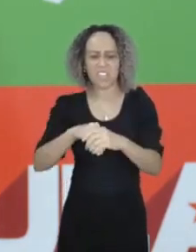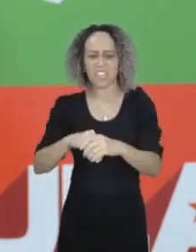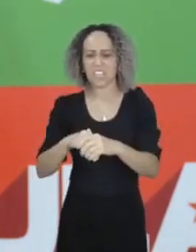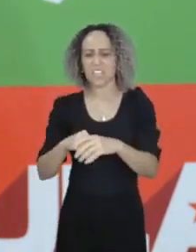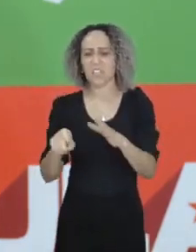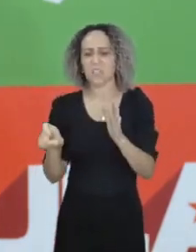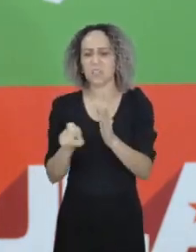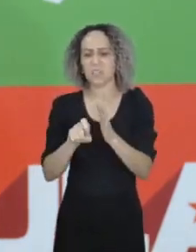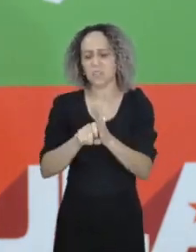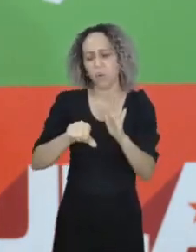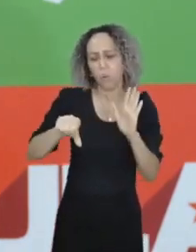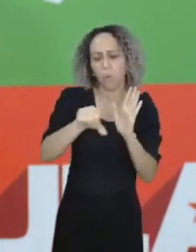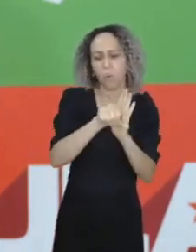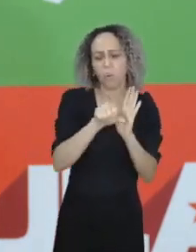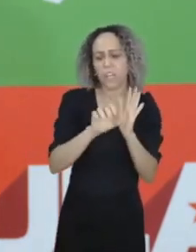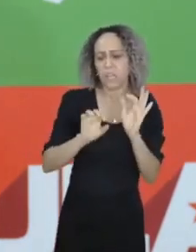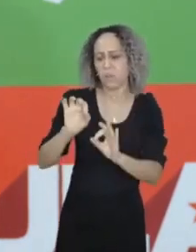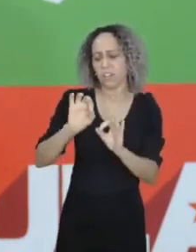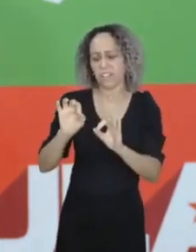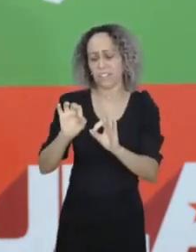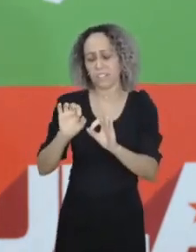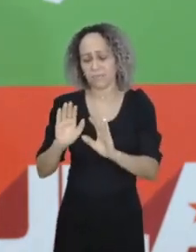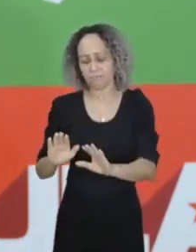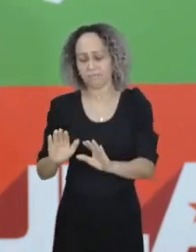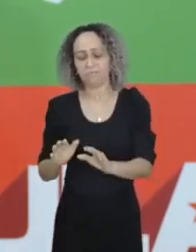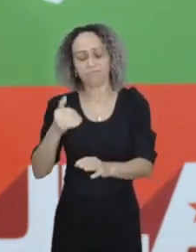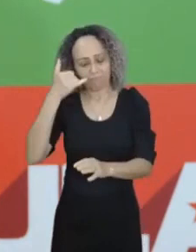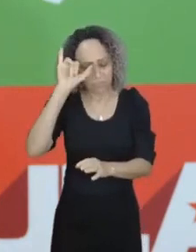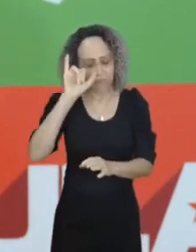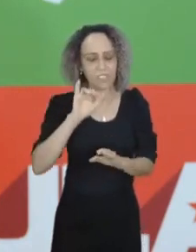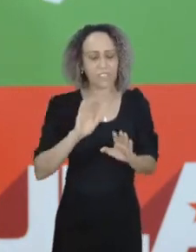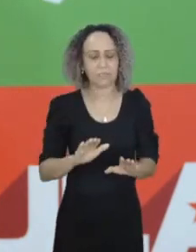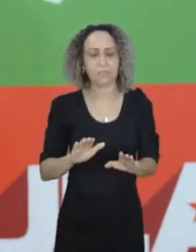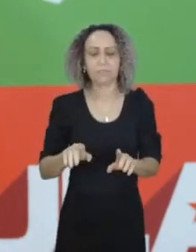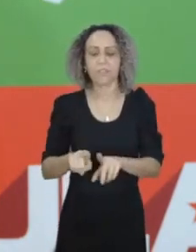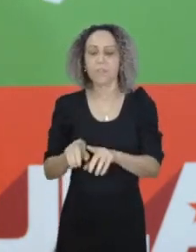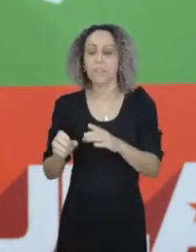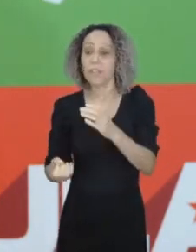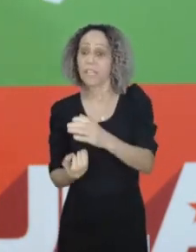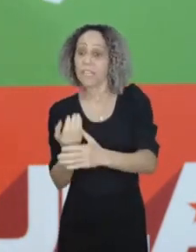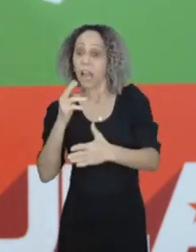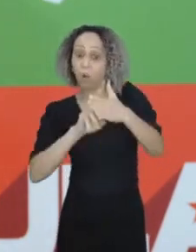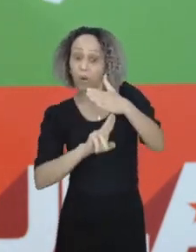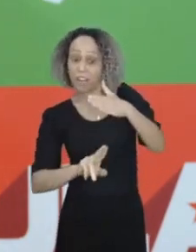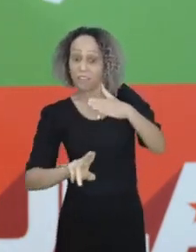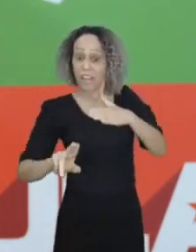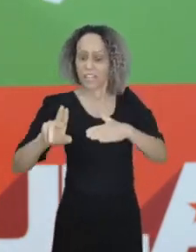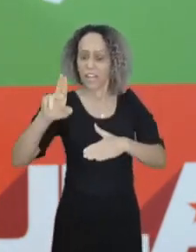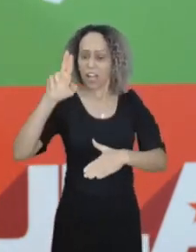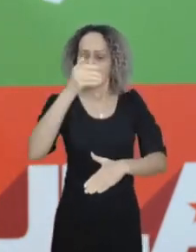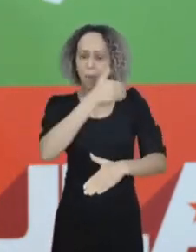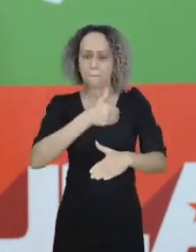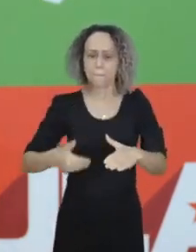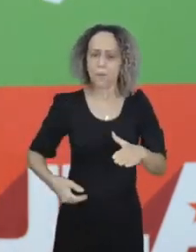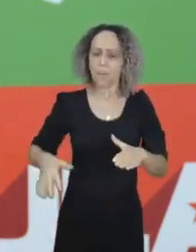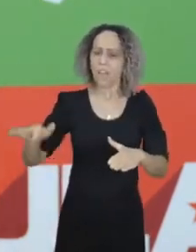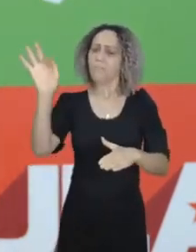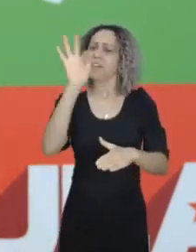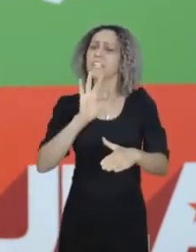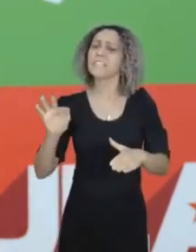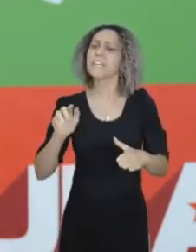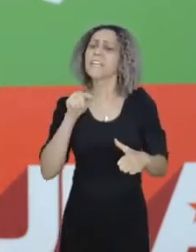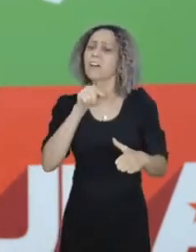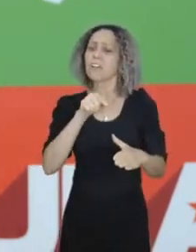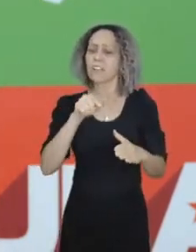é criar universidade pública federal de Segurança Pública torcedor nós vamos transformar a